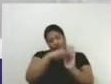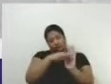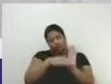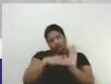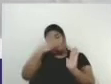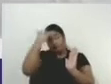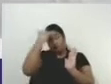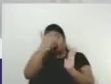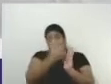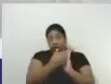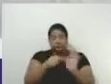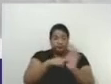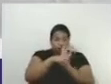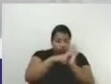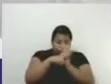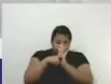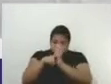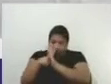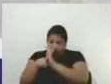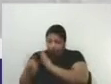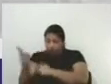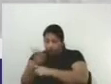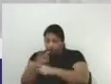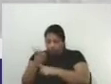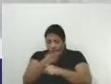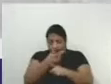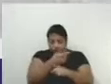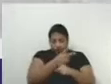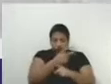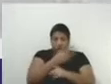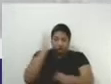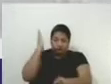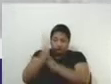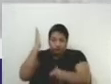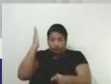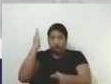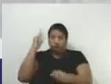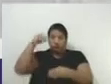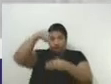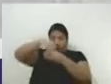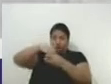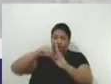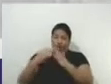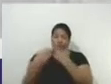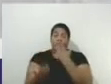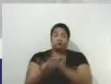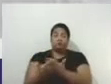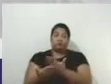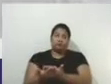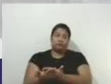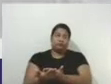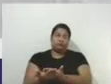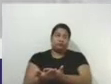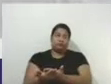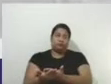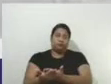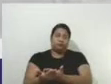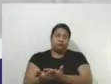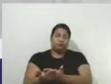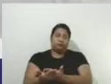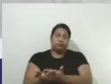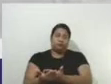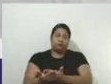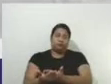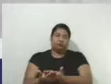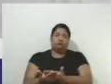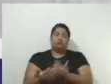nas instalações das escolas internamente. Eu tenho certeza que,